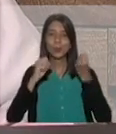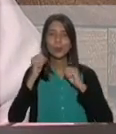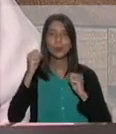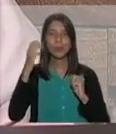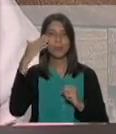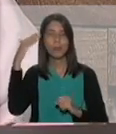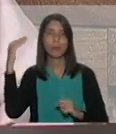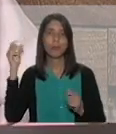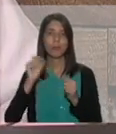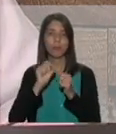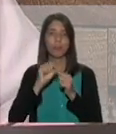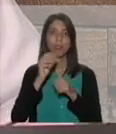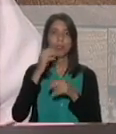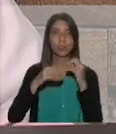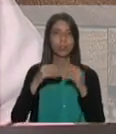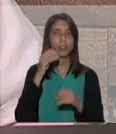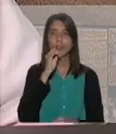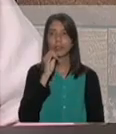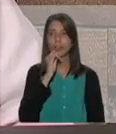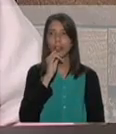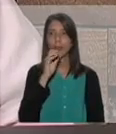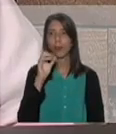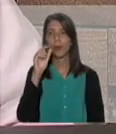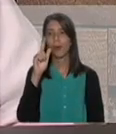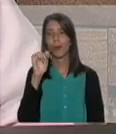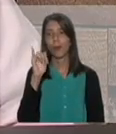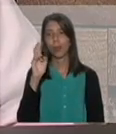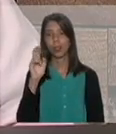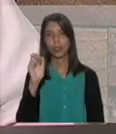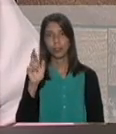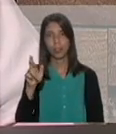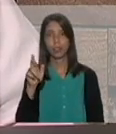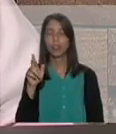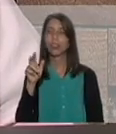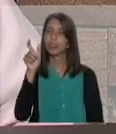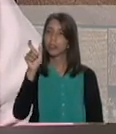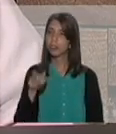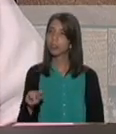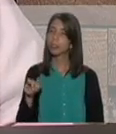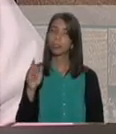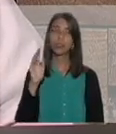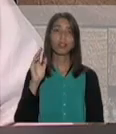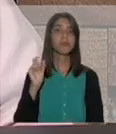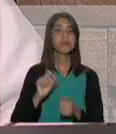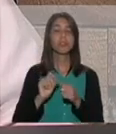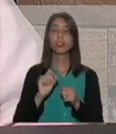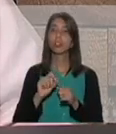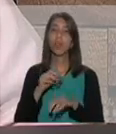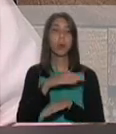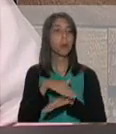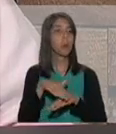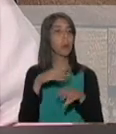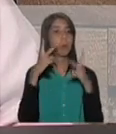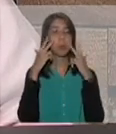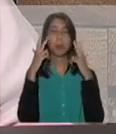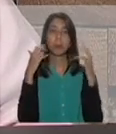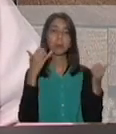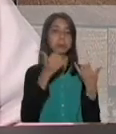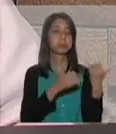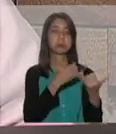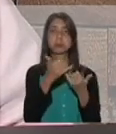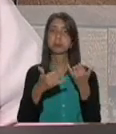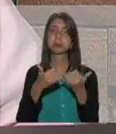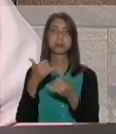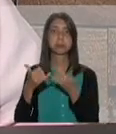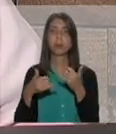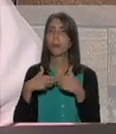hoje. Você fazia uma novela, por exemplo, Oliver Twist como protagonista, e você saía na rua para brincar, jogar bola de gude,